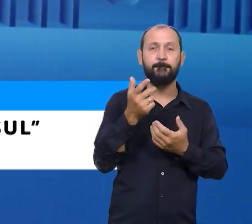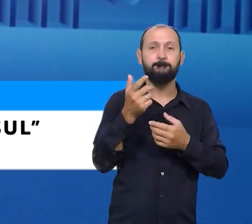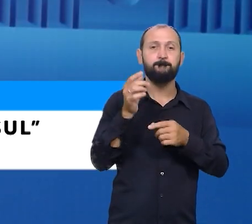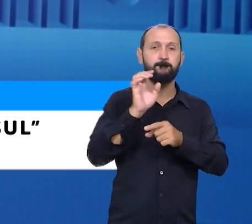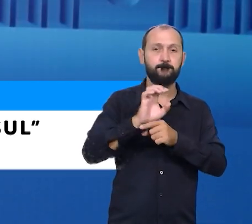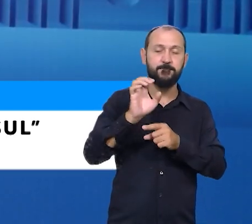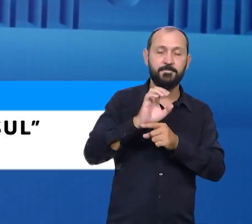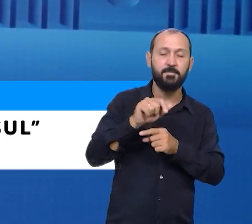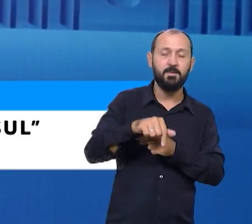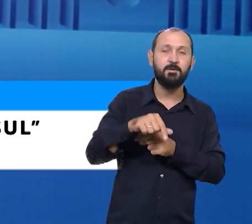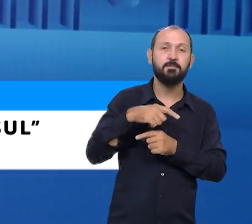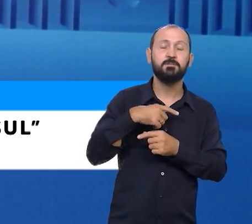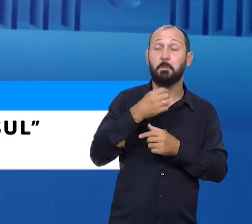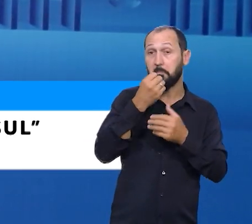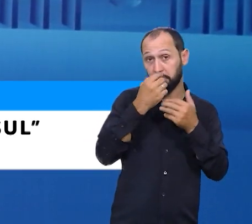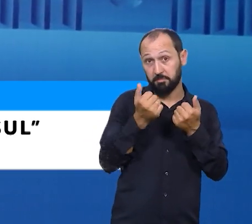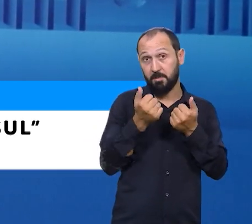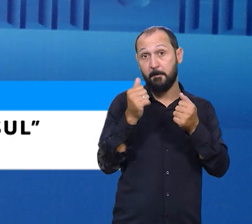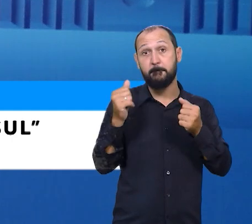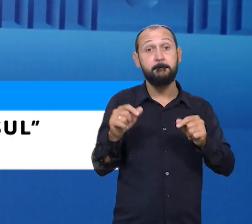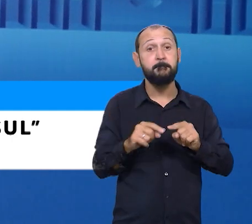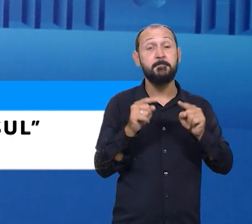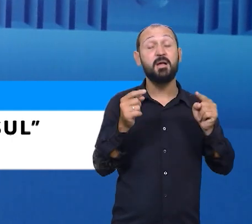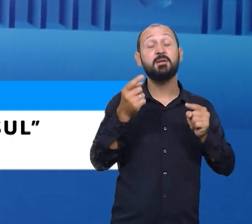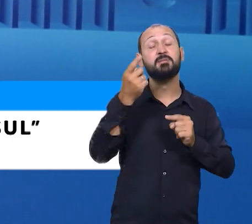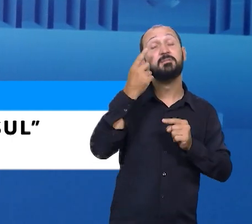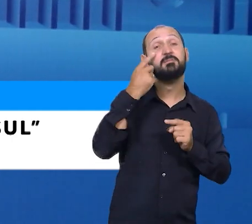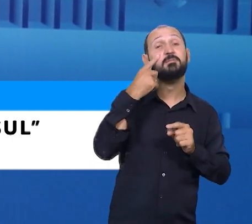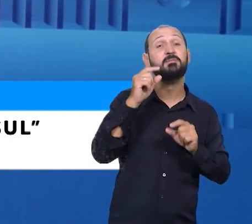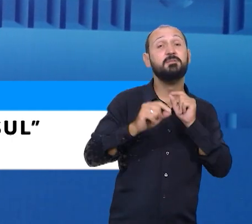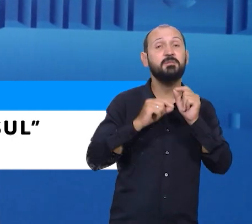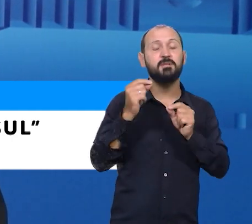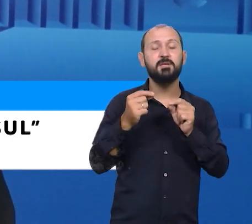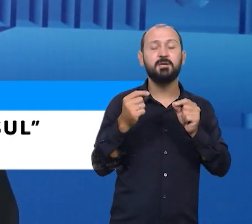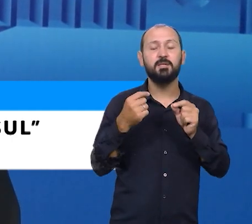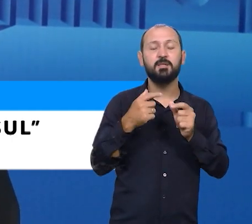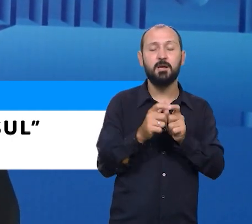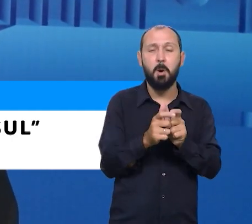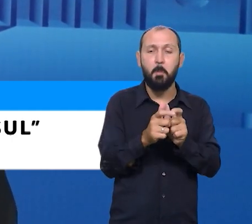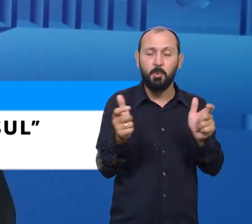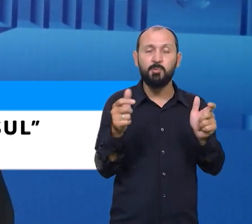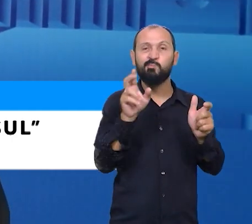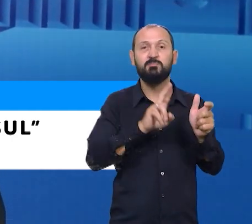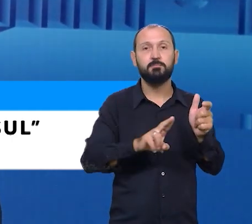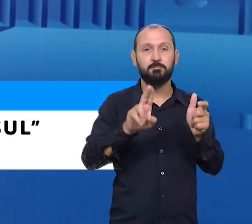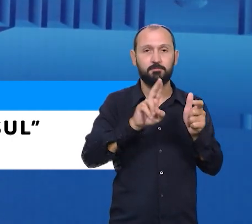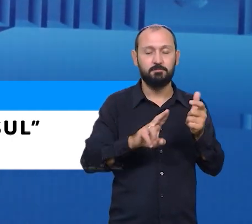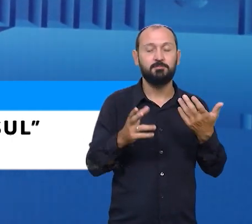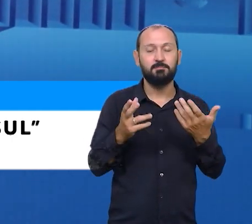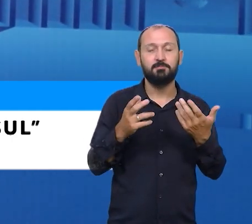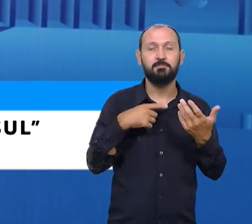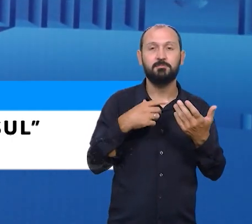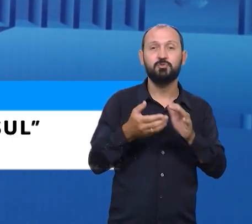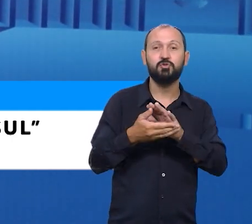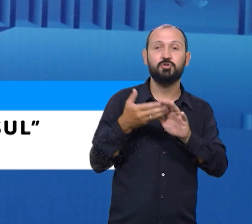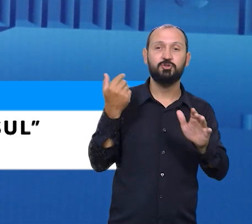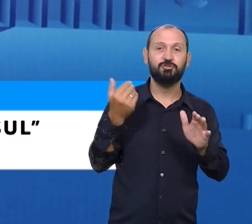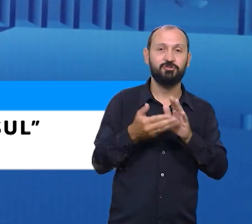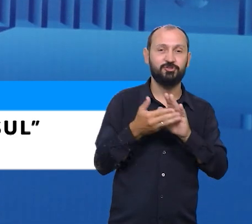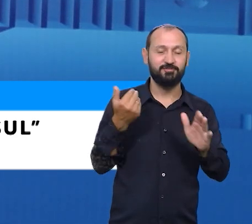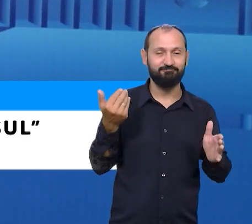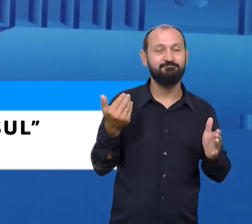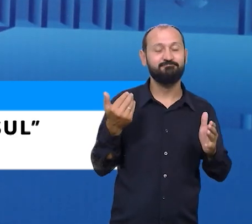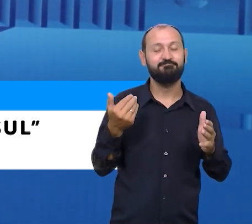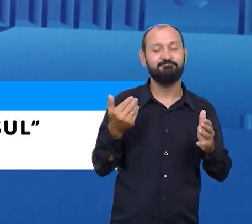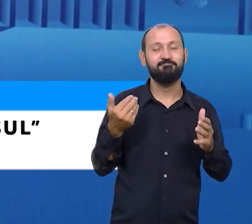A qualidade das águas dos rios do estado são boas, mas a gente vê uma demanda crescente de usos, uma demanda